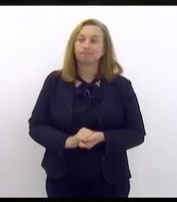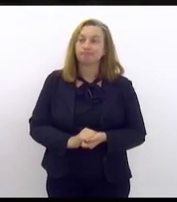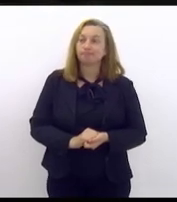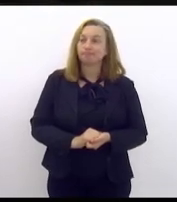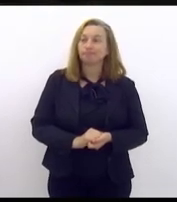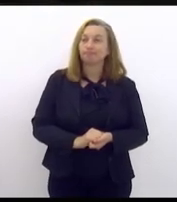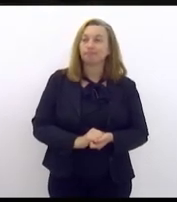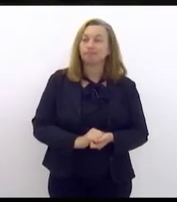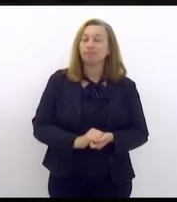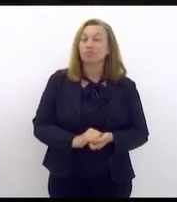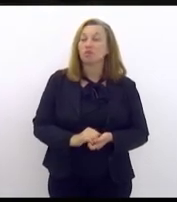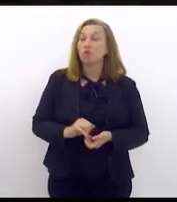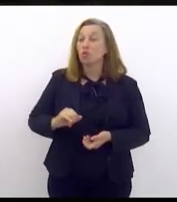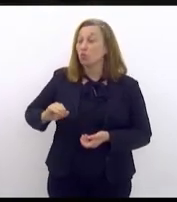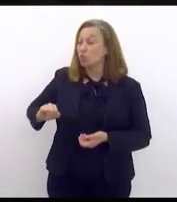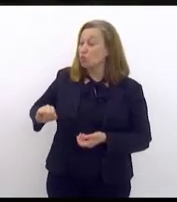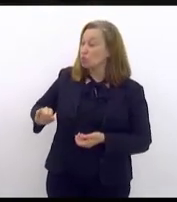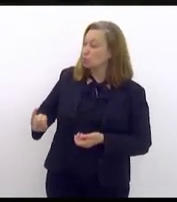Função de um juro